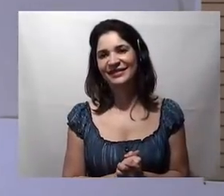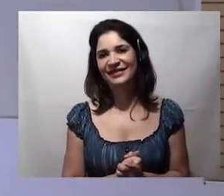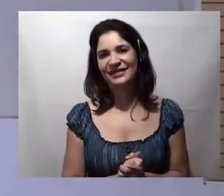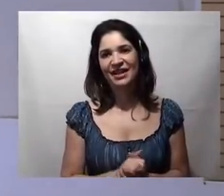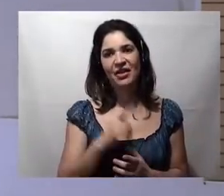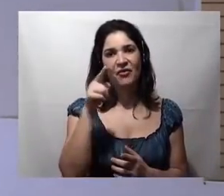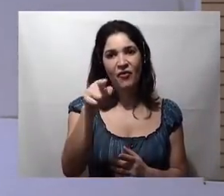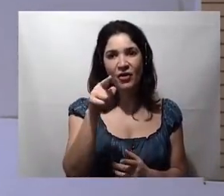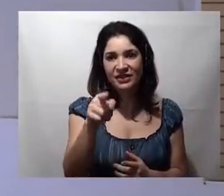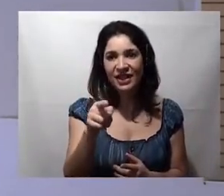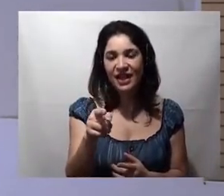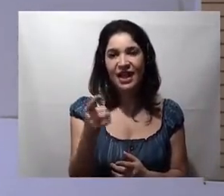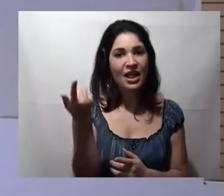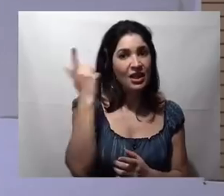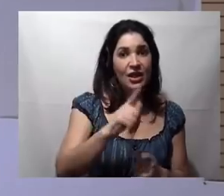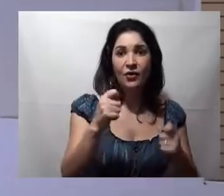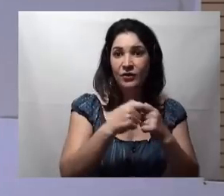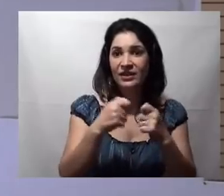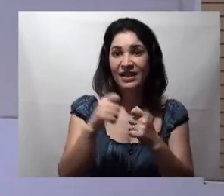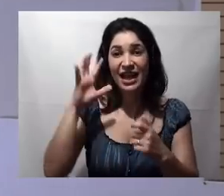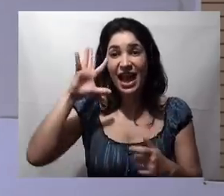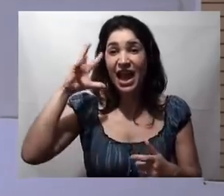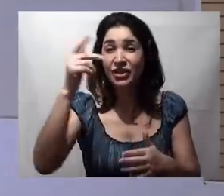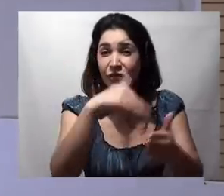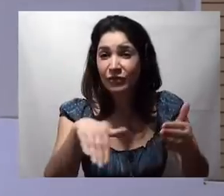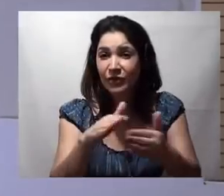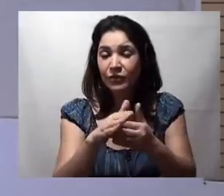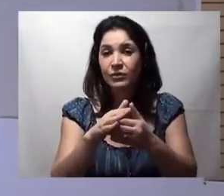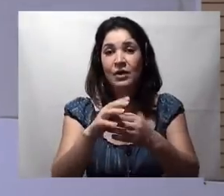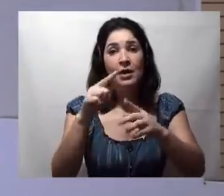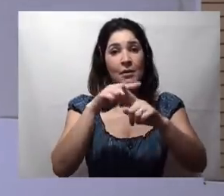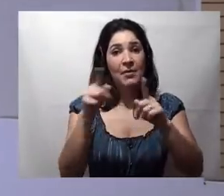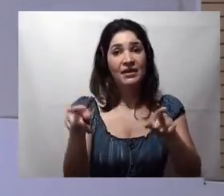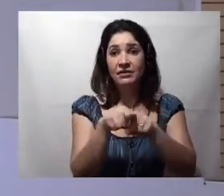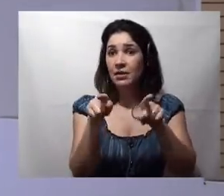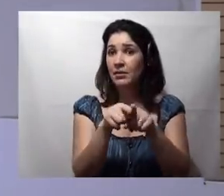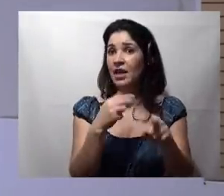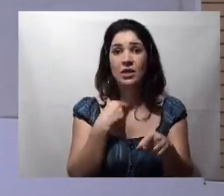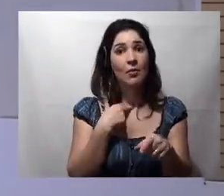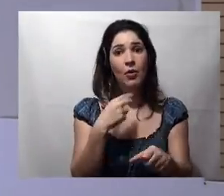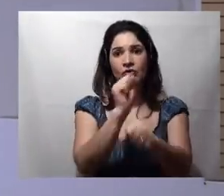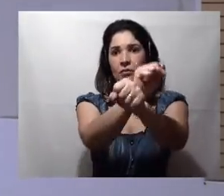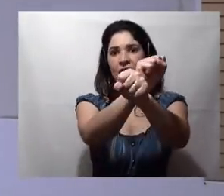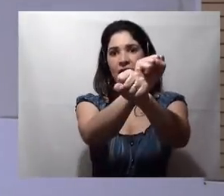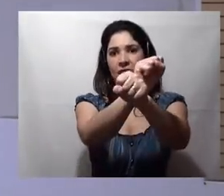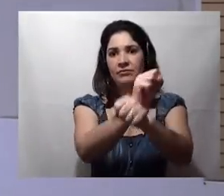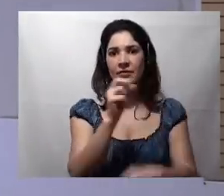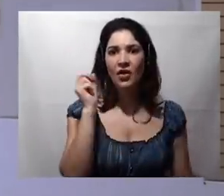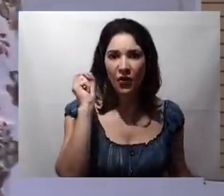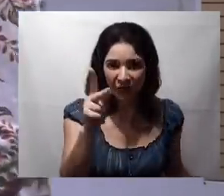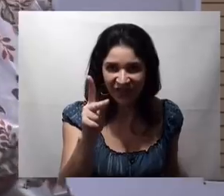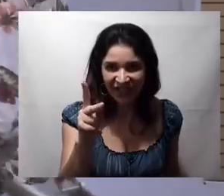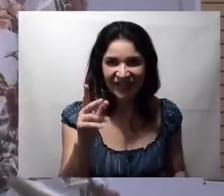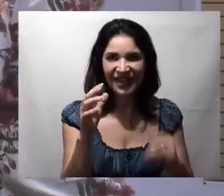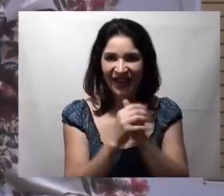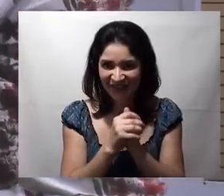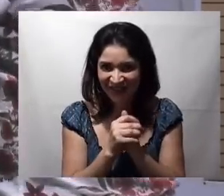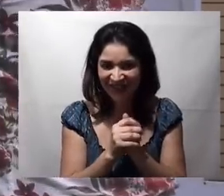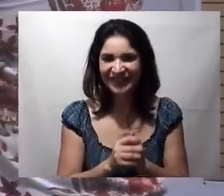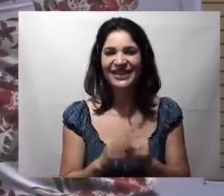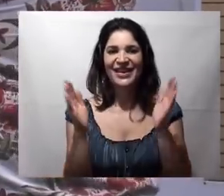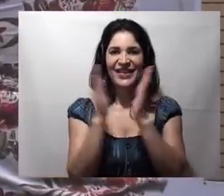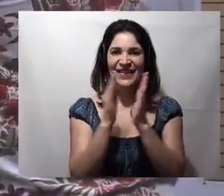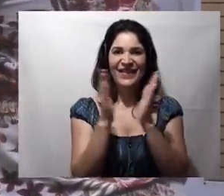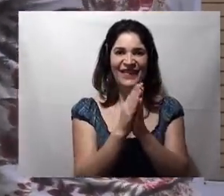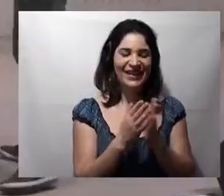você não pode fazer tudo mas você não pode ficar sem fazer nada amém usam para